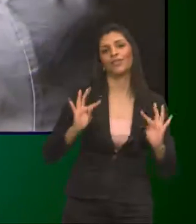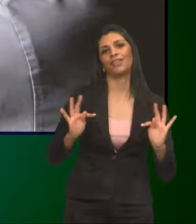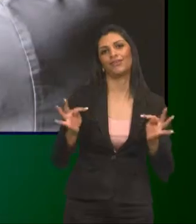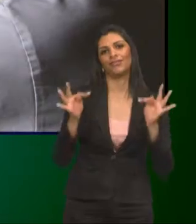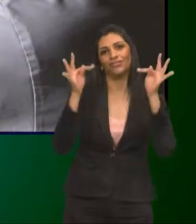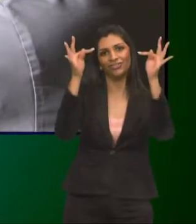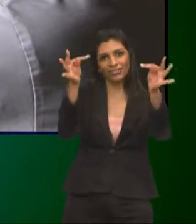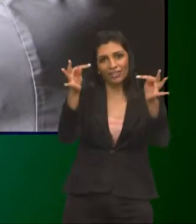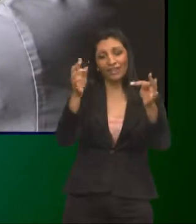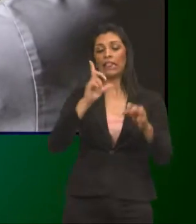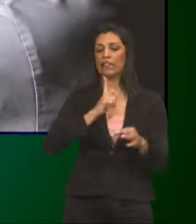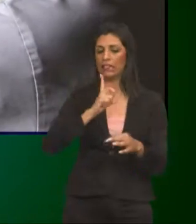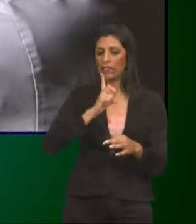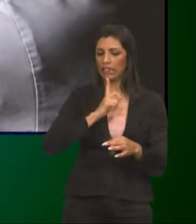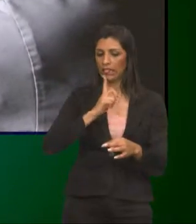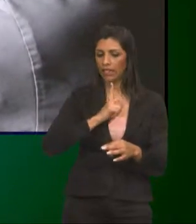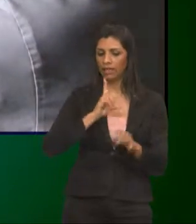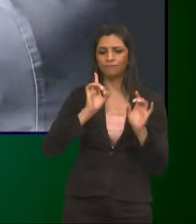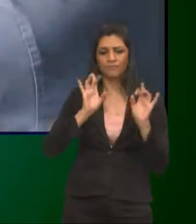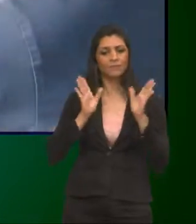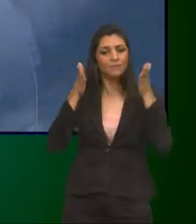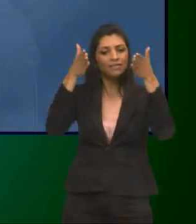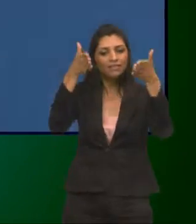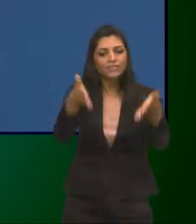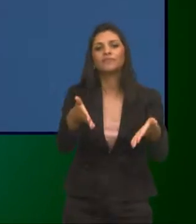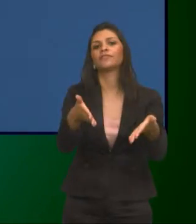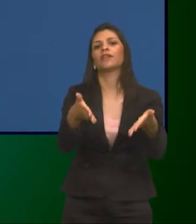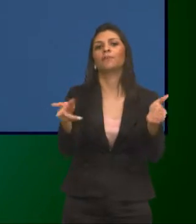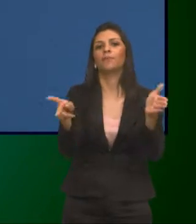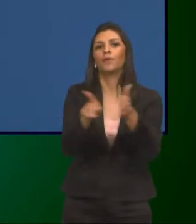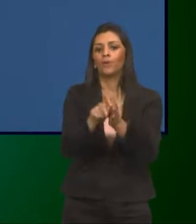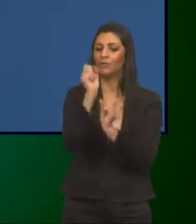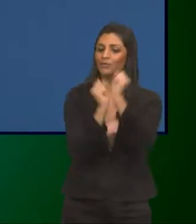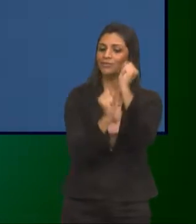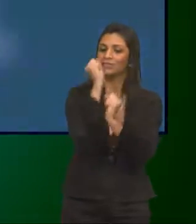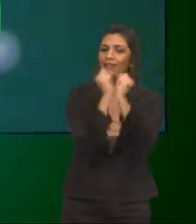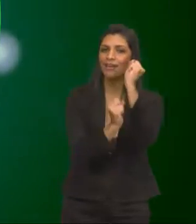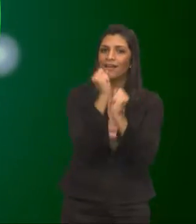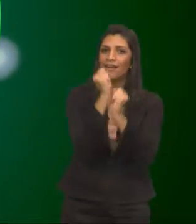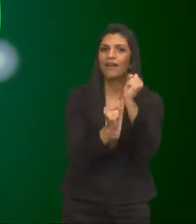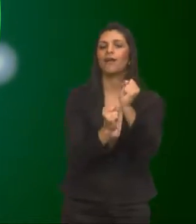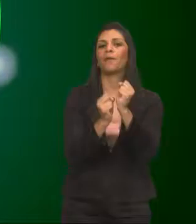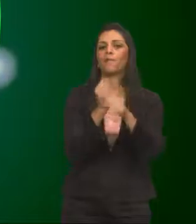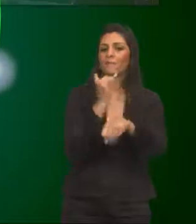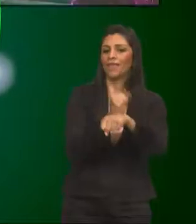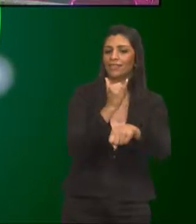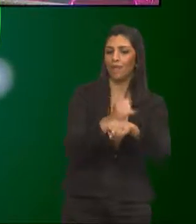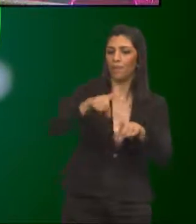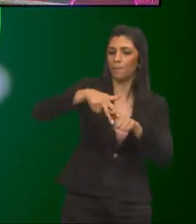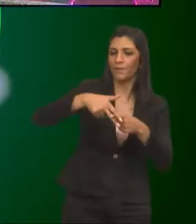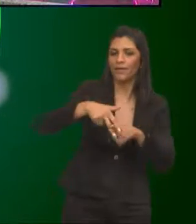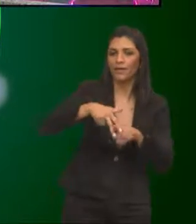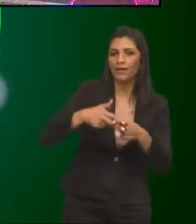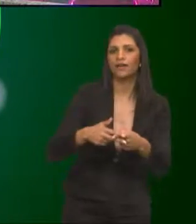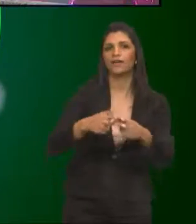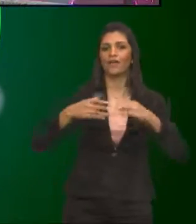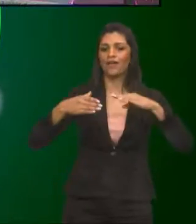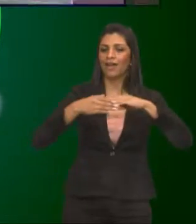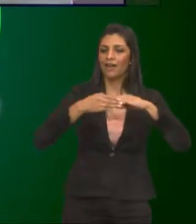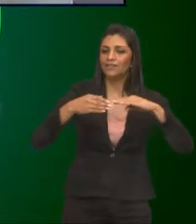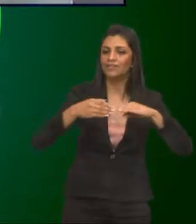Tecnologia. Eles atendem às demandas específicas dos segmentos industriais: metalmecânica,